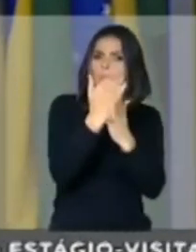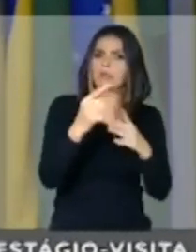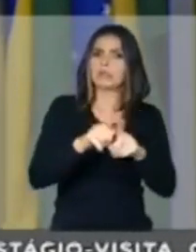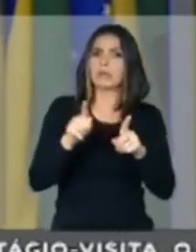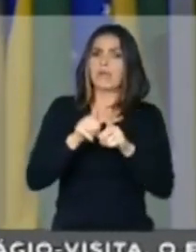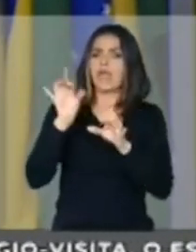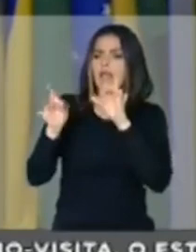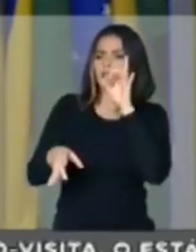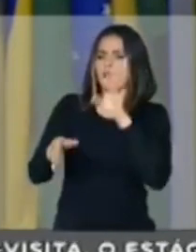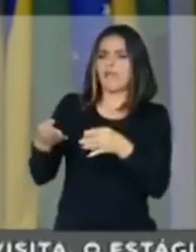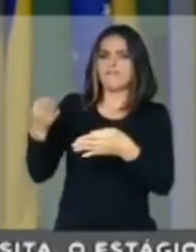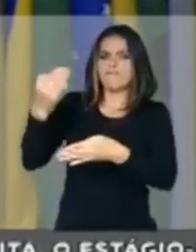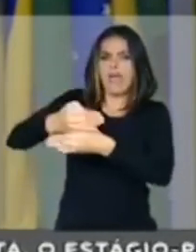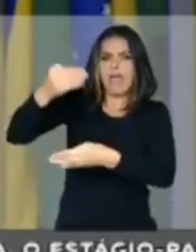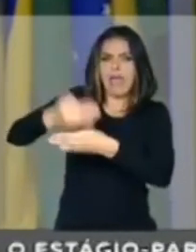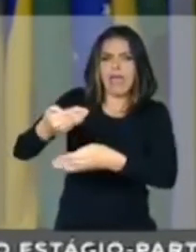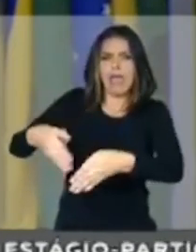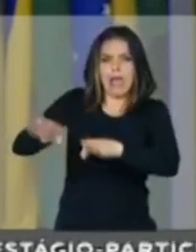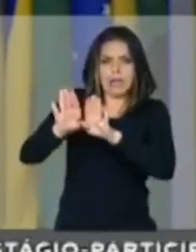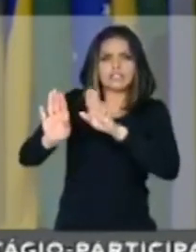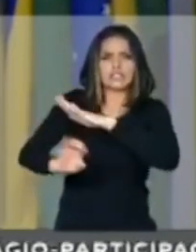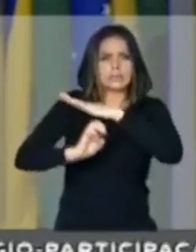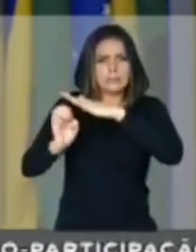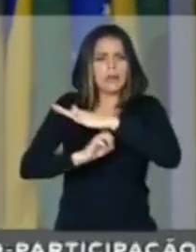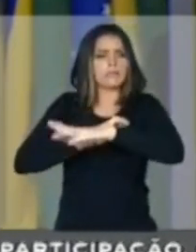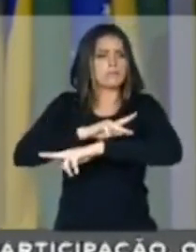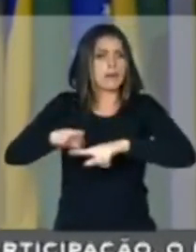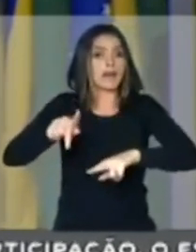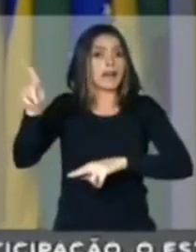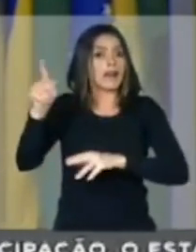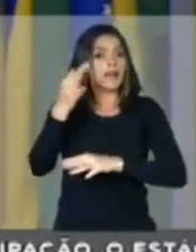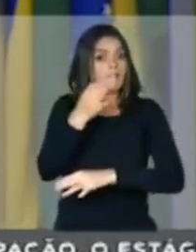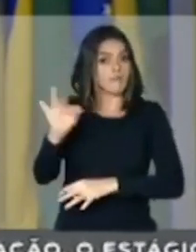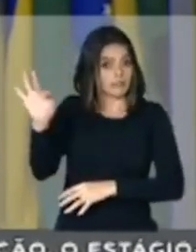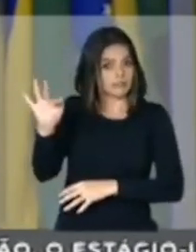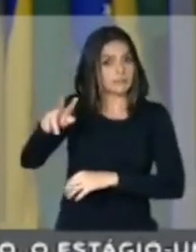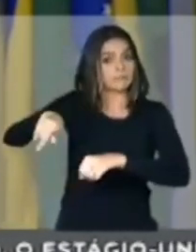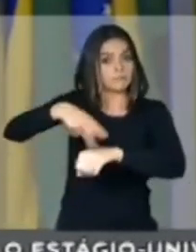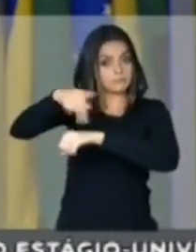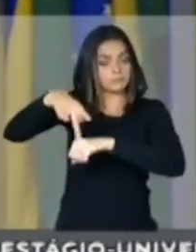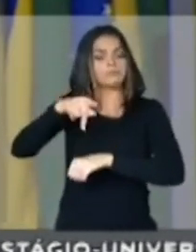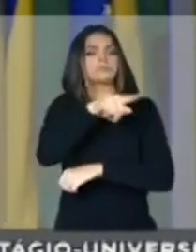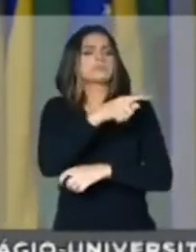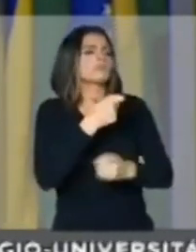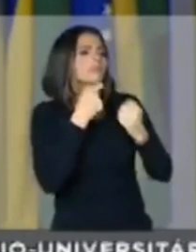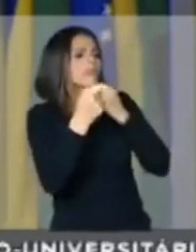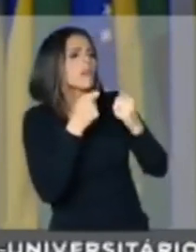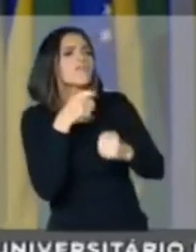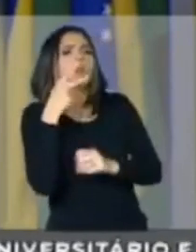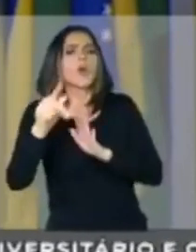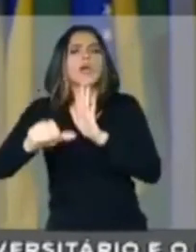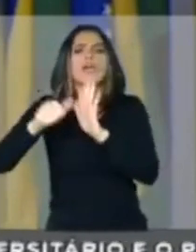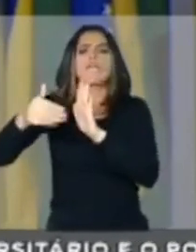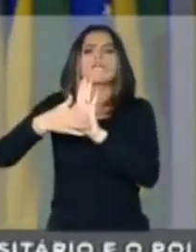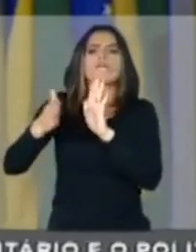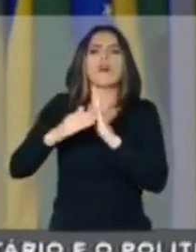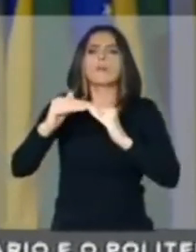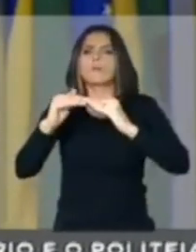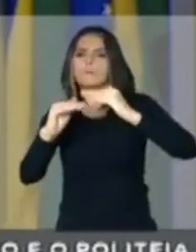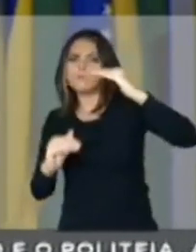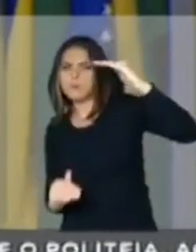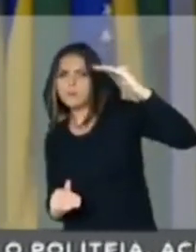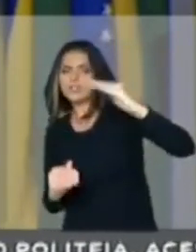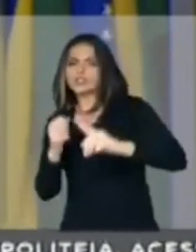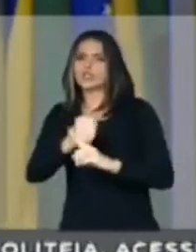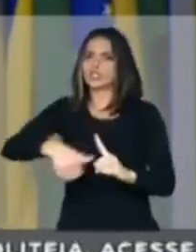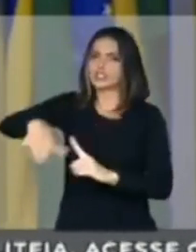capital. E parte dessa entrevista, ele diz que a reforma causa desigualdade social e agrava a desigualdade